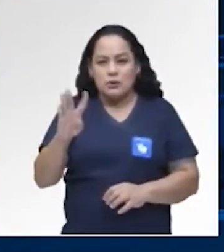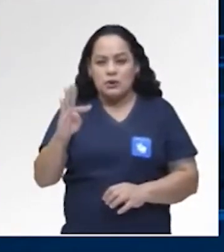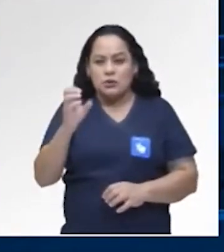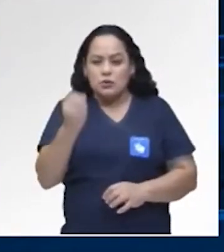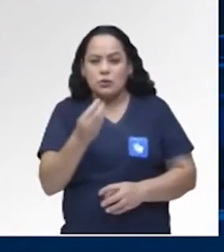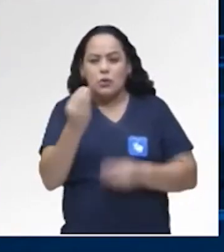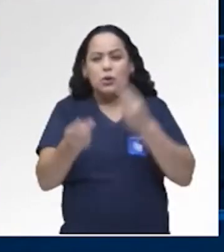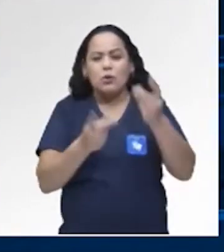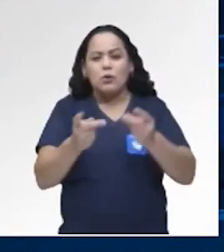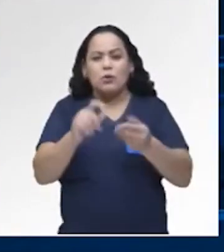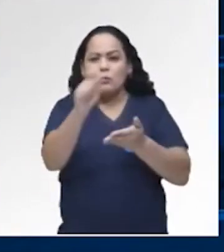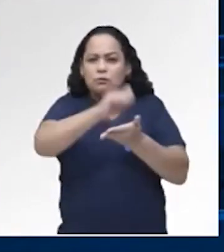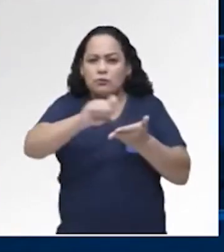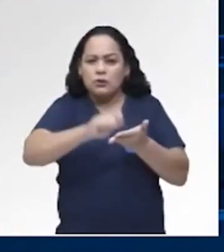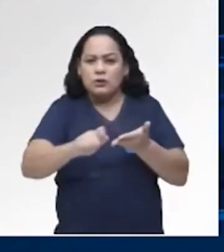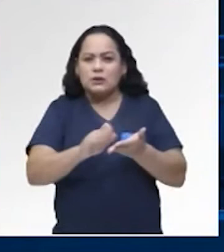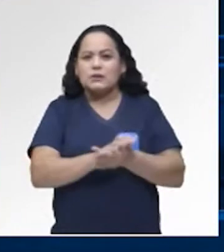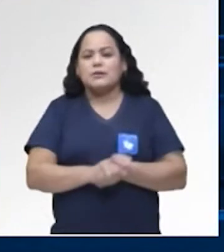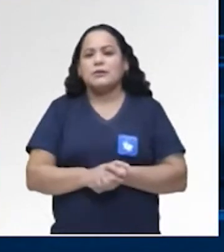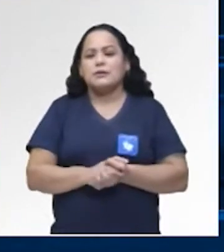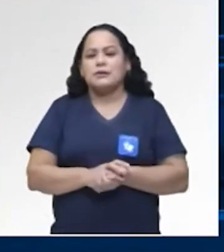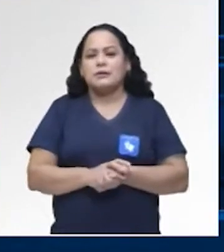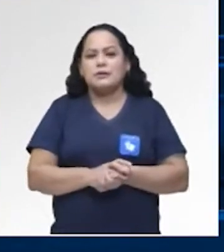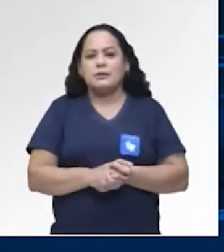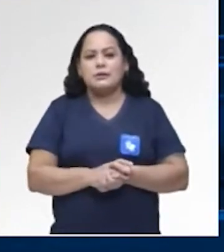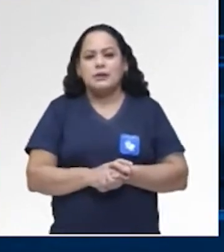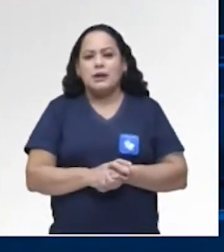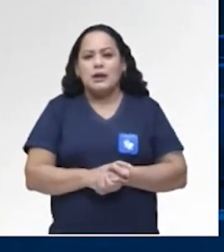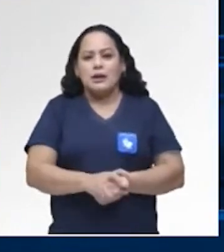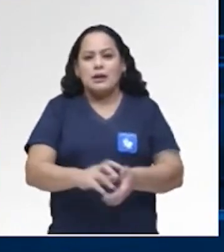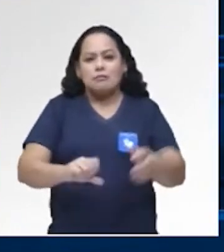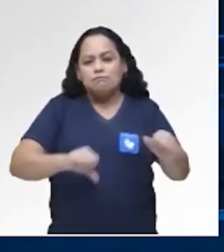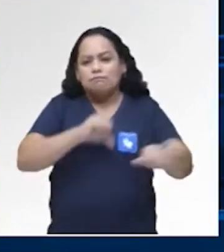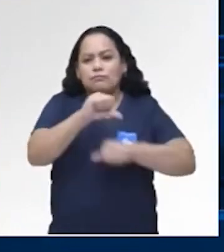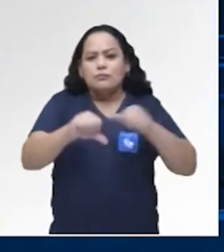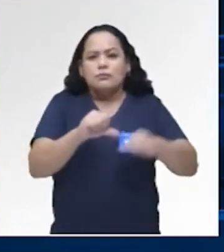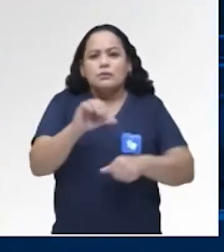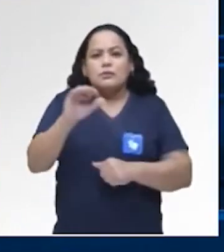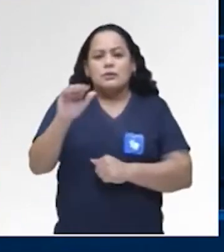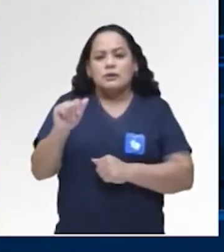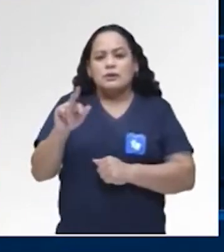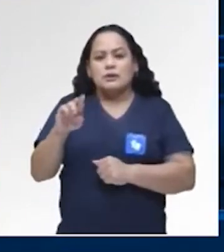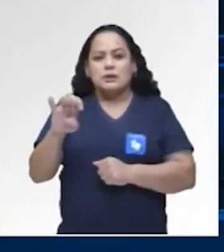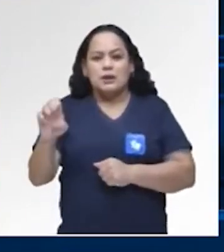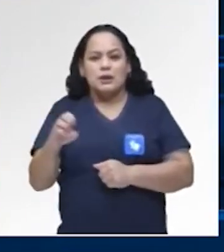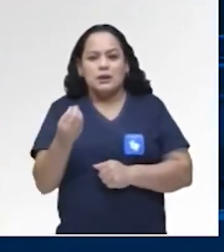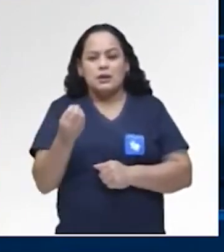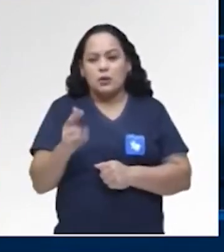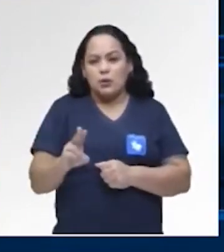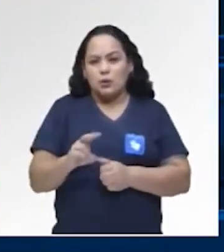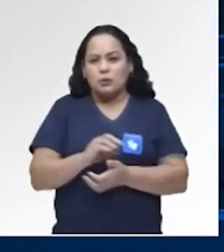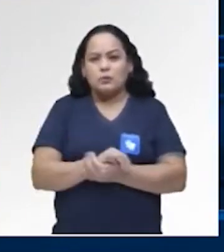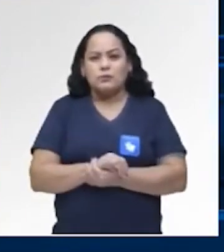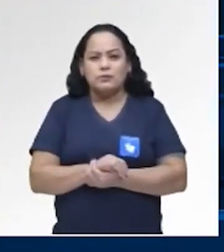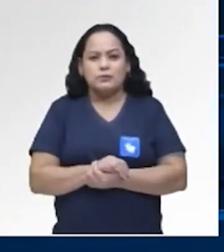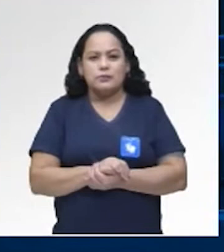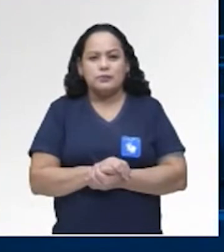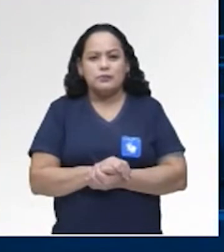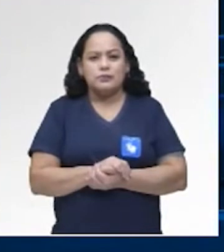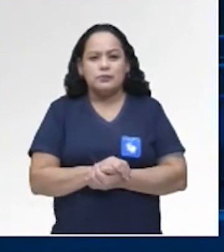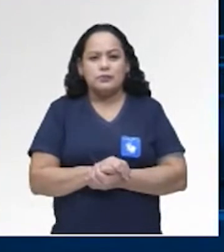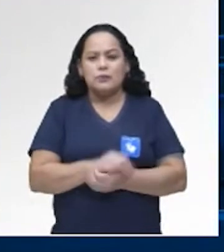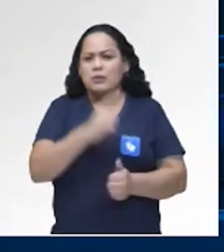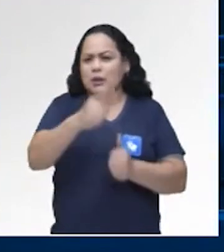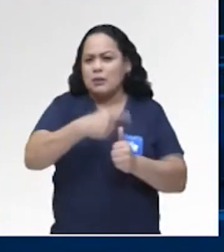se transformar is ou are. E também o am, né, quando é conjugado com primeira